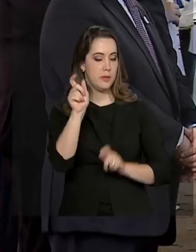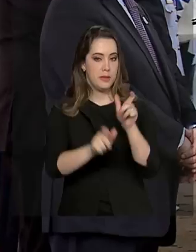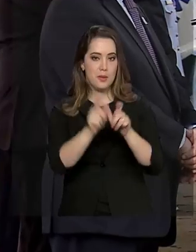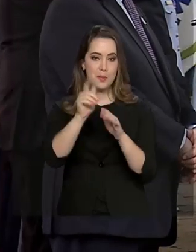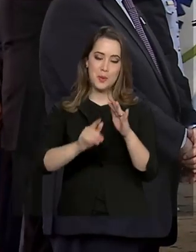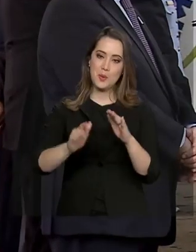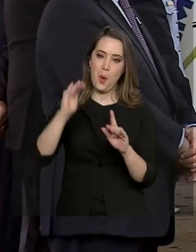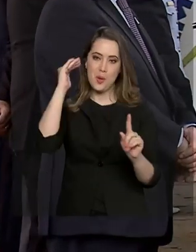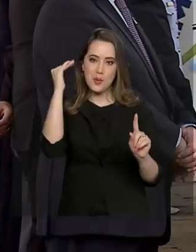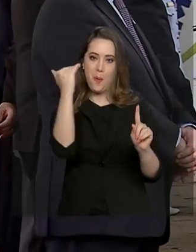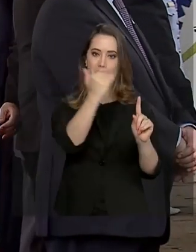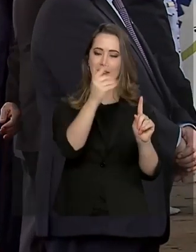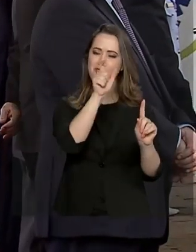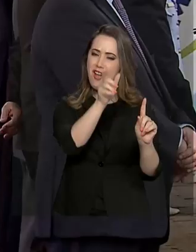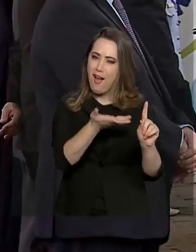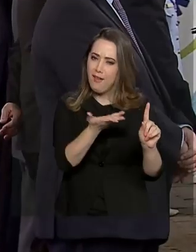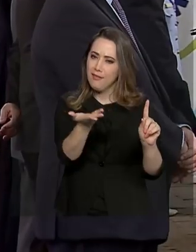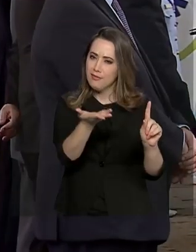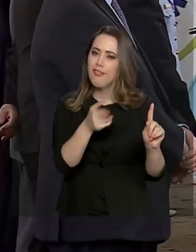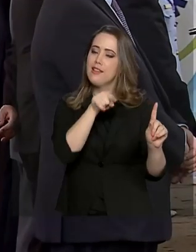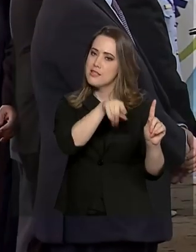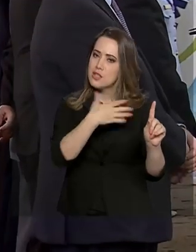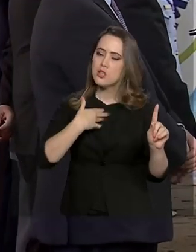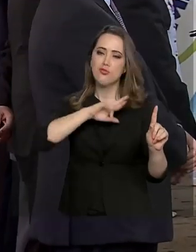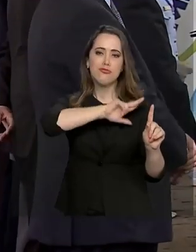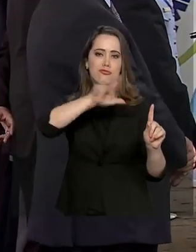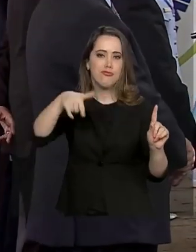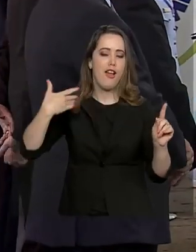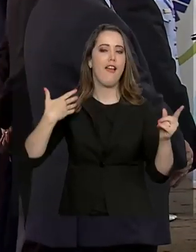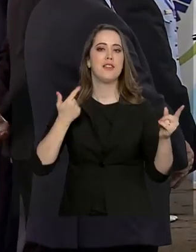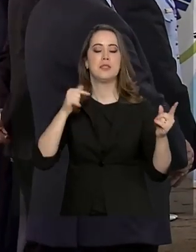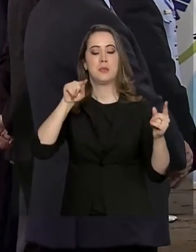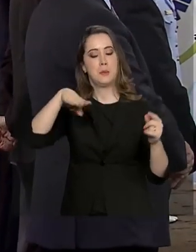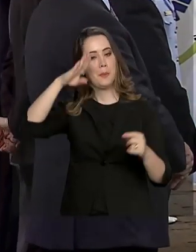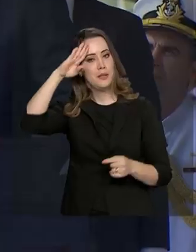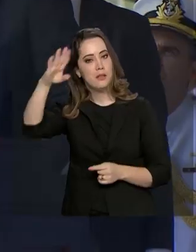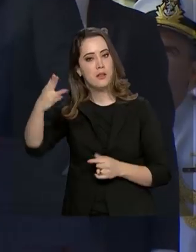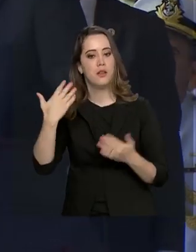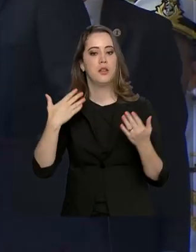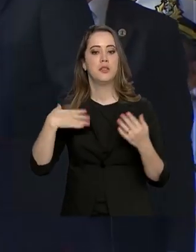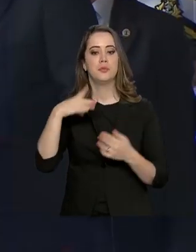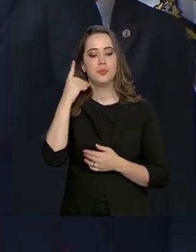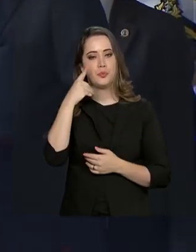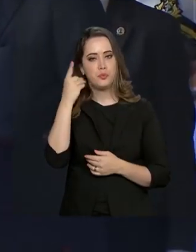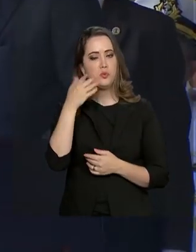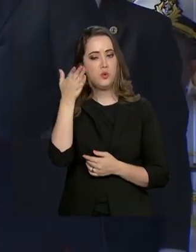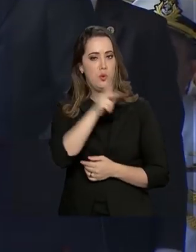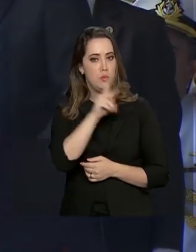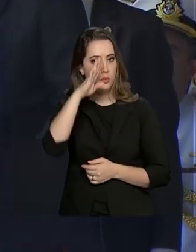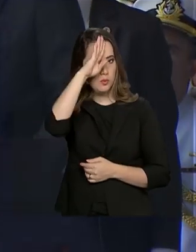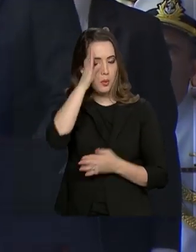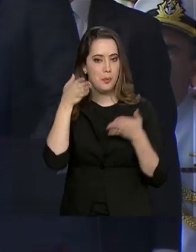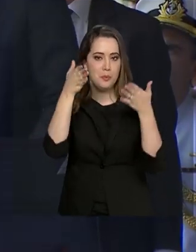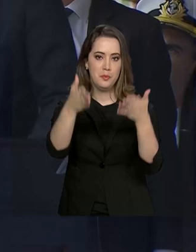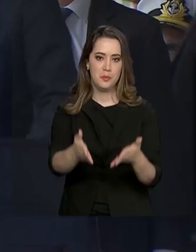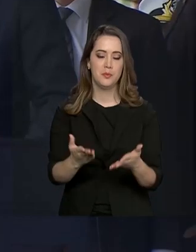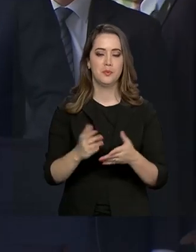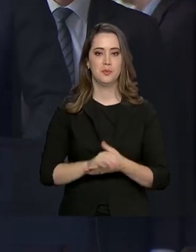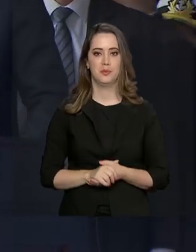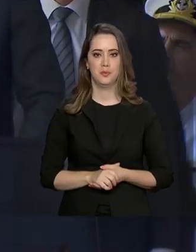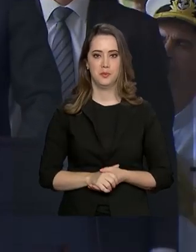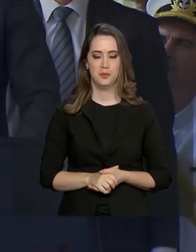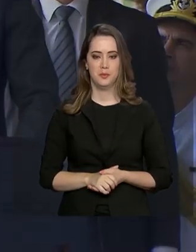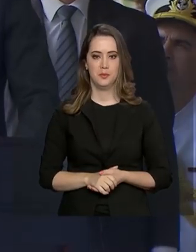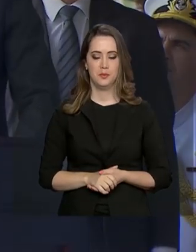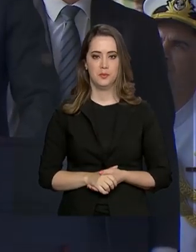homenageadas, entre militares, parlamentares e representantes de entidades civis. O presidente Jair Bolsonaro participou do evento.